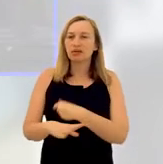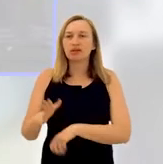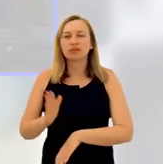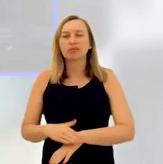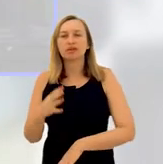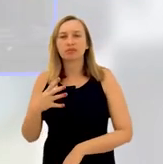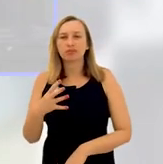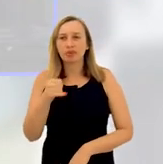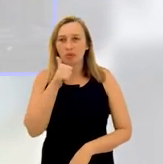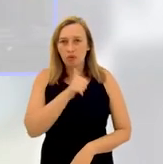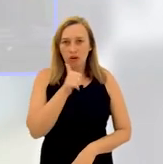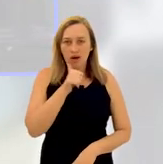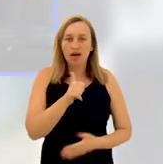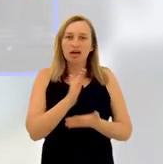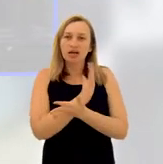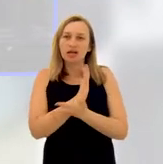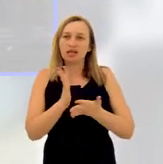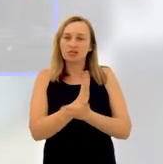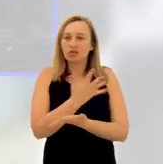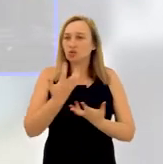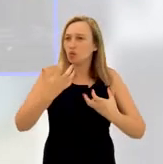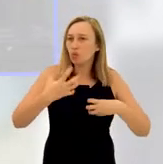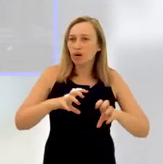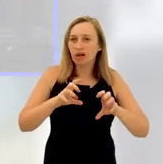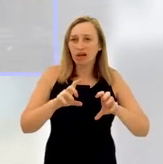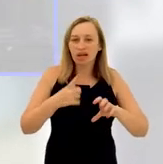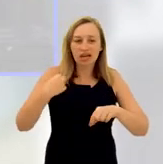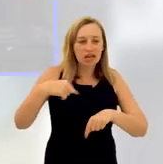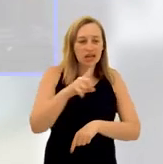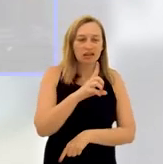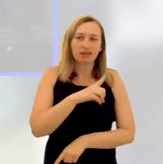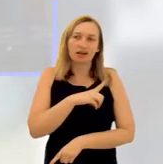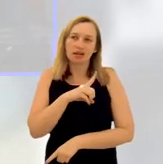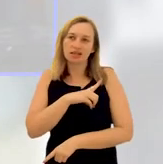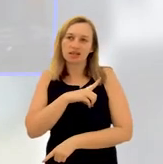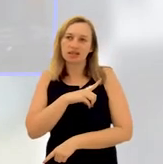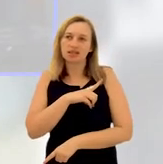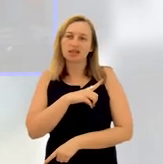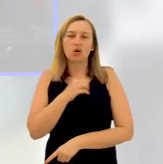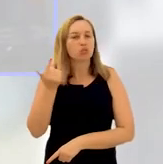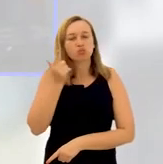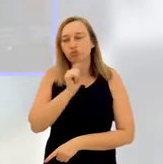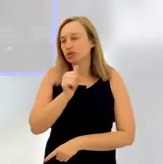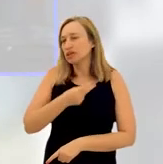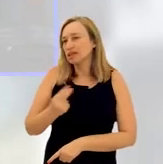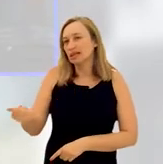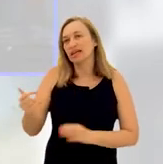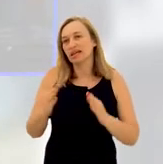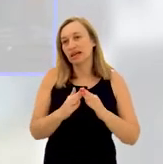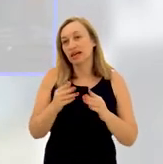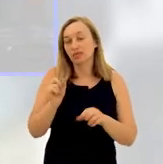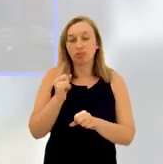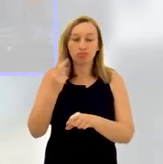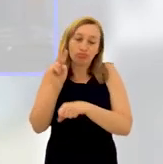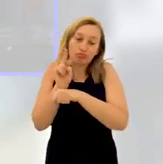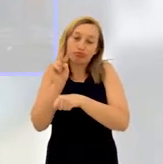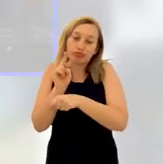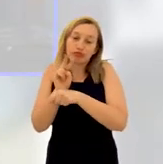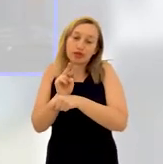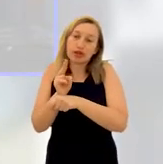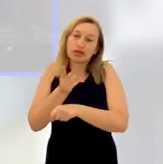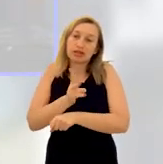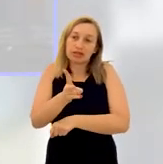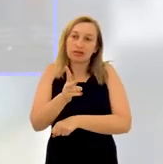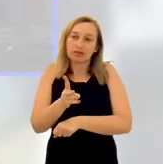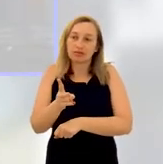para dar mais segurança para a mulher que muitas vezes não quer se expor ali numa delegacia, né? Ou mesmo não consegue sair de casa porque está ali